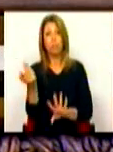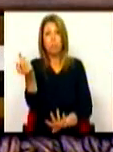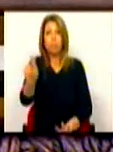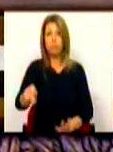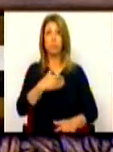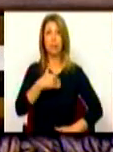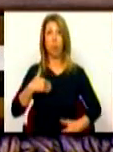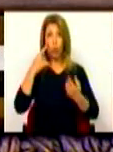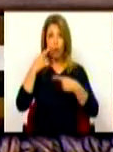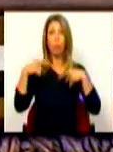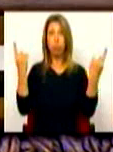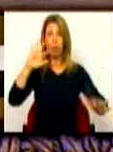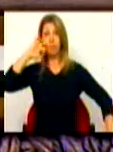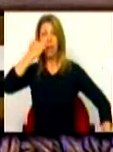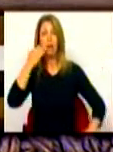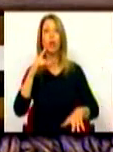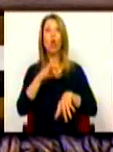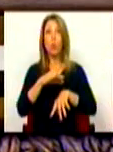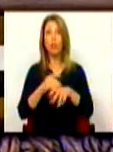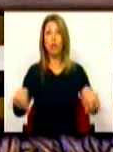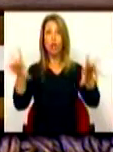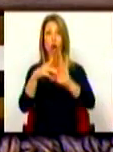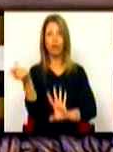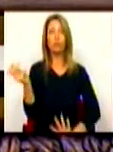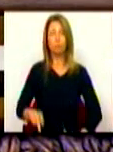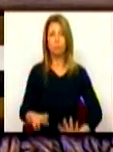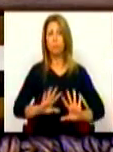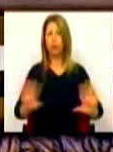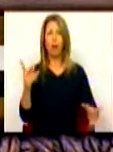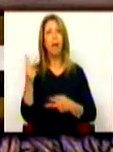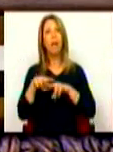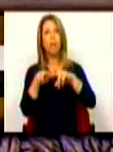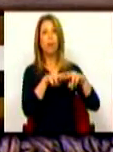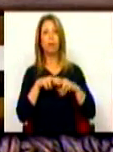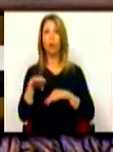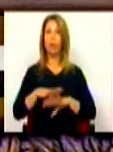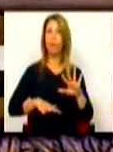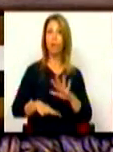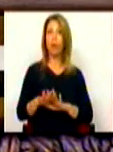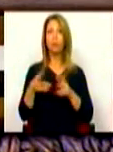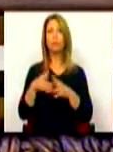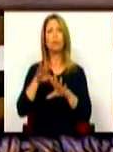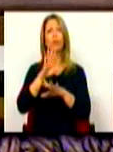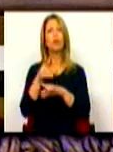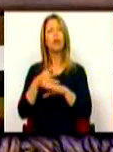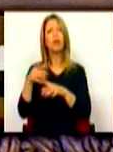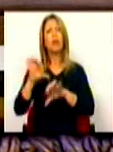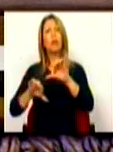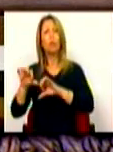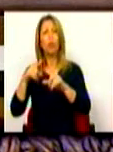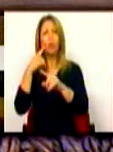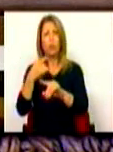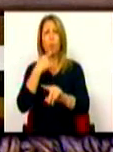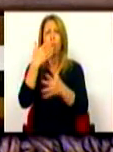doenças. O diagnóstico está feito. Assistentes dos ministérios estão cheios de relatórios, estudos e